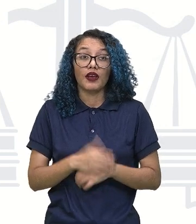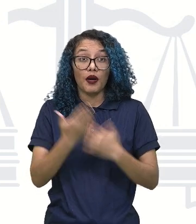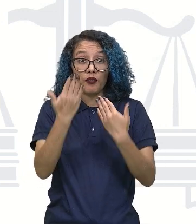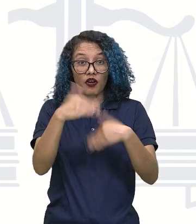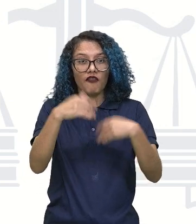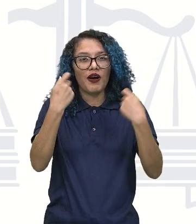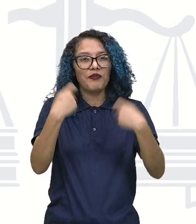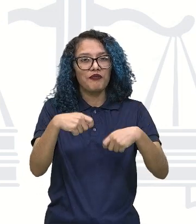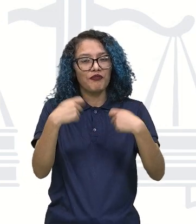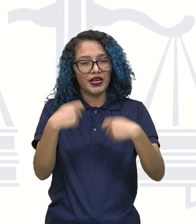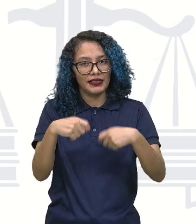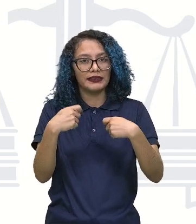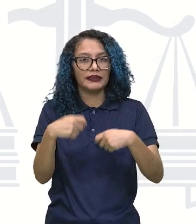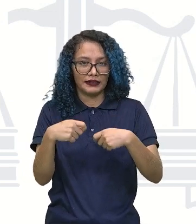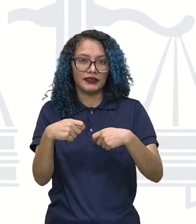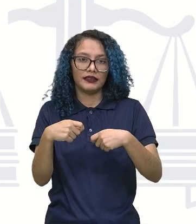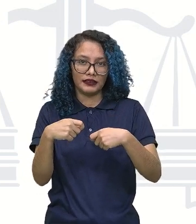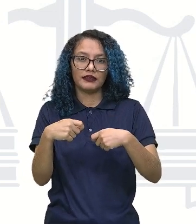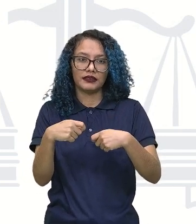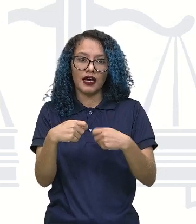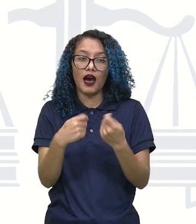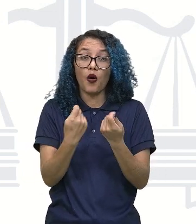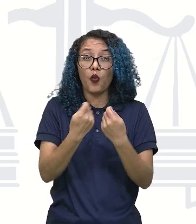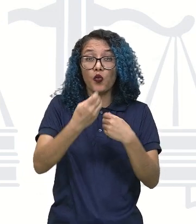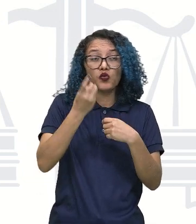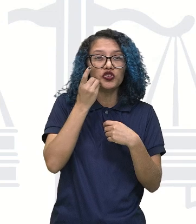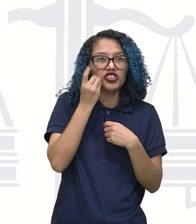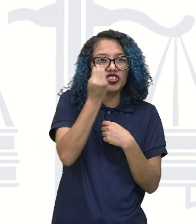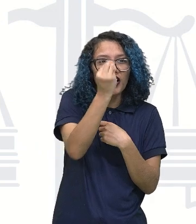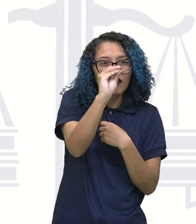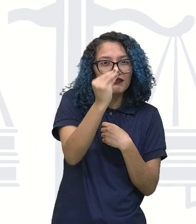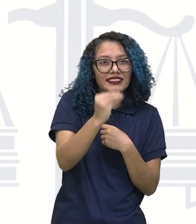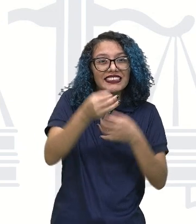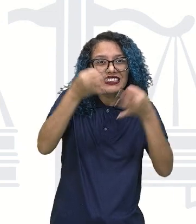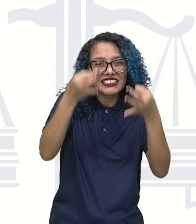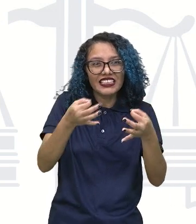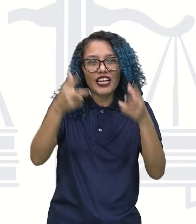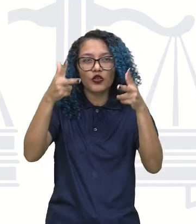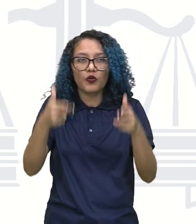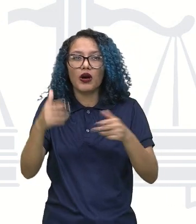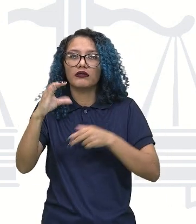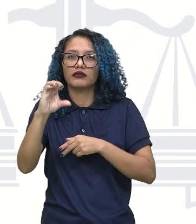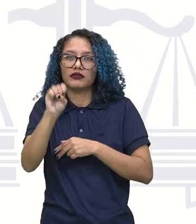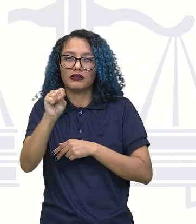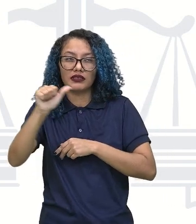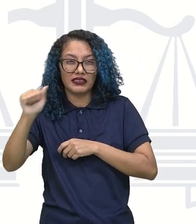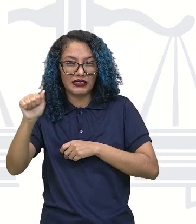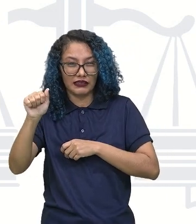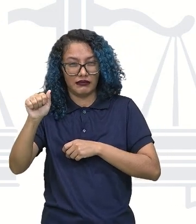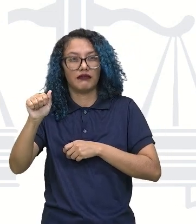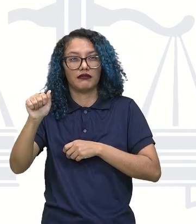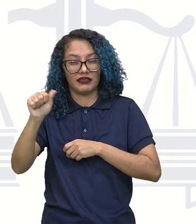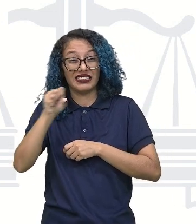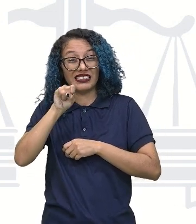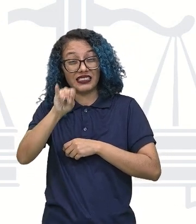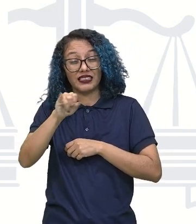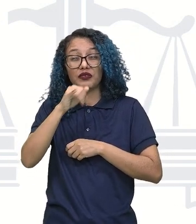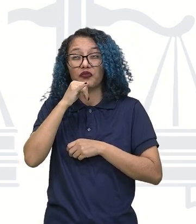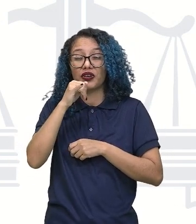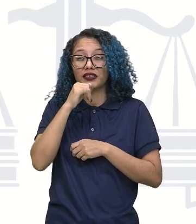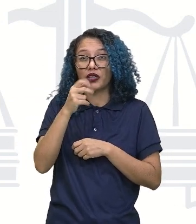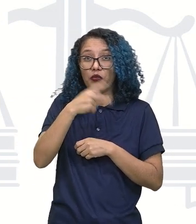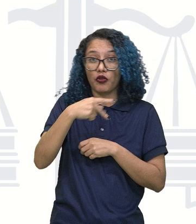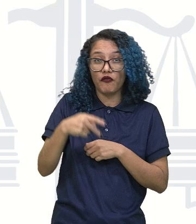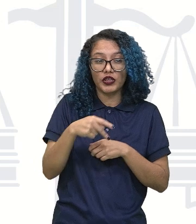ser cadastradas de acordo com a data que consta no CSA. Se por um acaso o professor